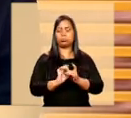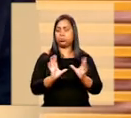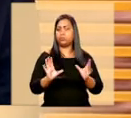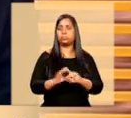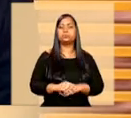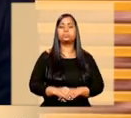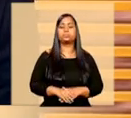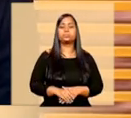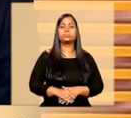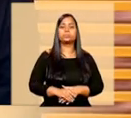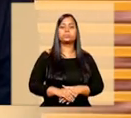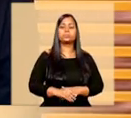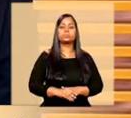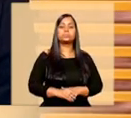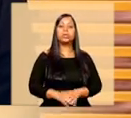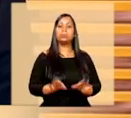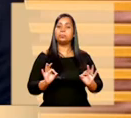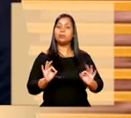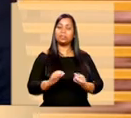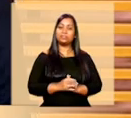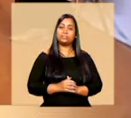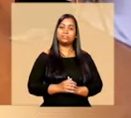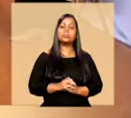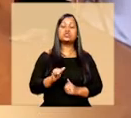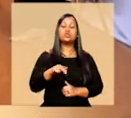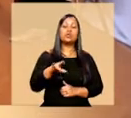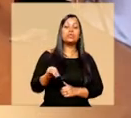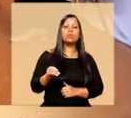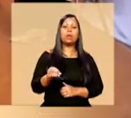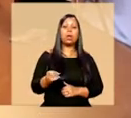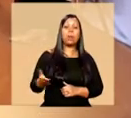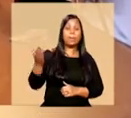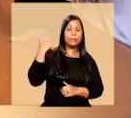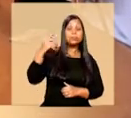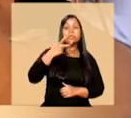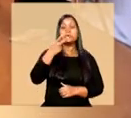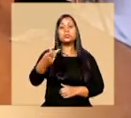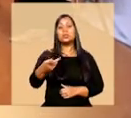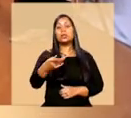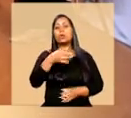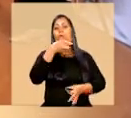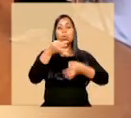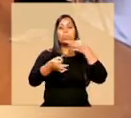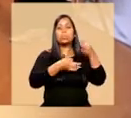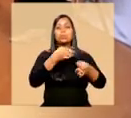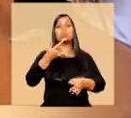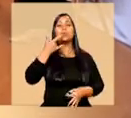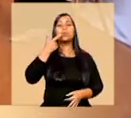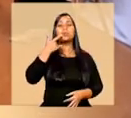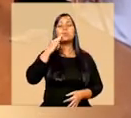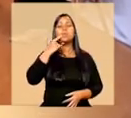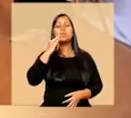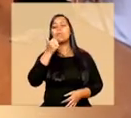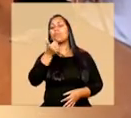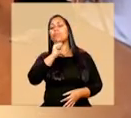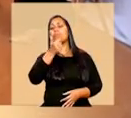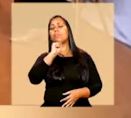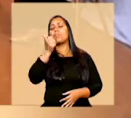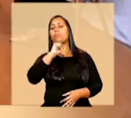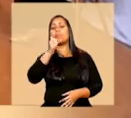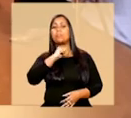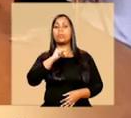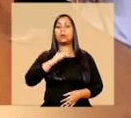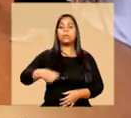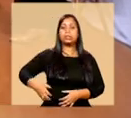teve, ele pode transferir para outra pessoa. Perfeito. Seu Silvio, no bloco anterior o senhor comentou que foi o álcool que acabou